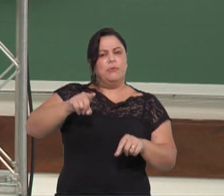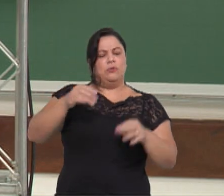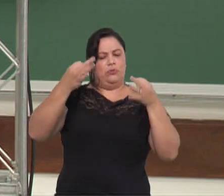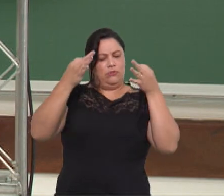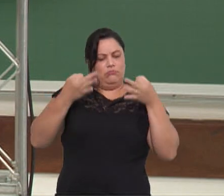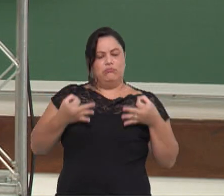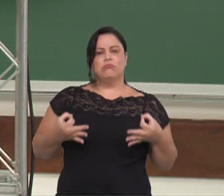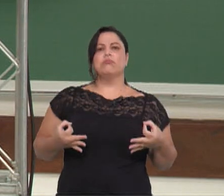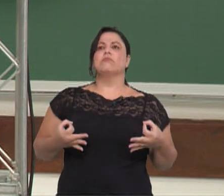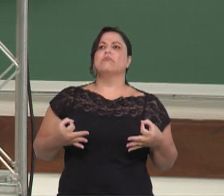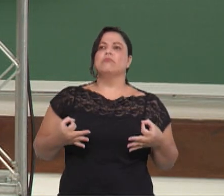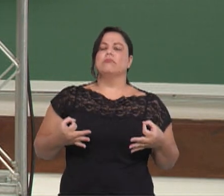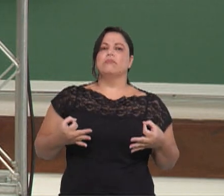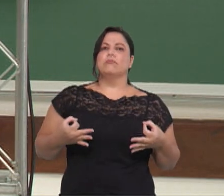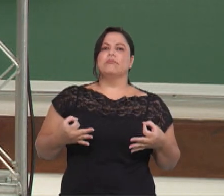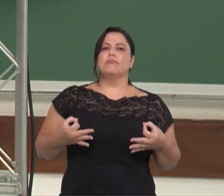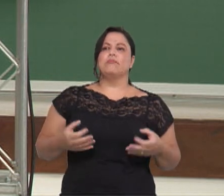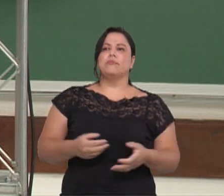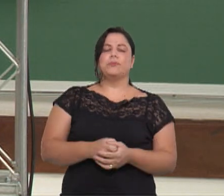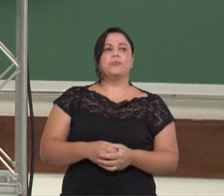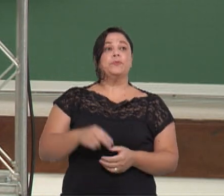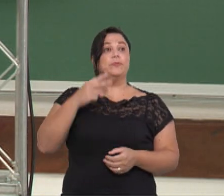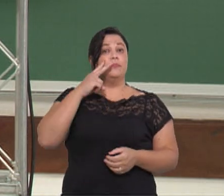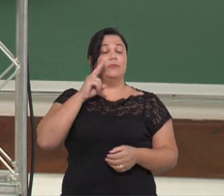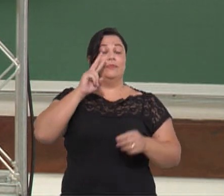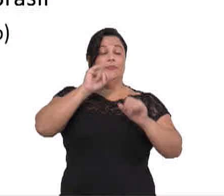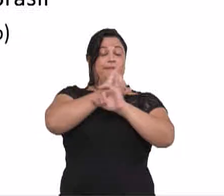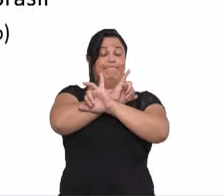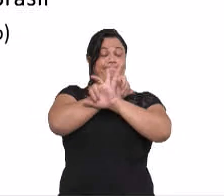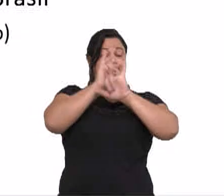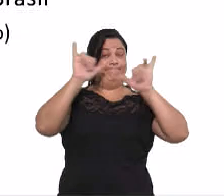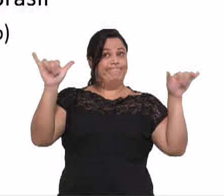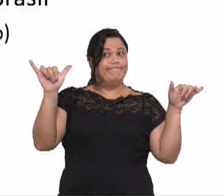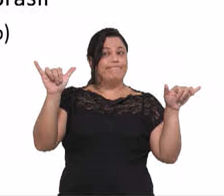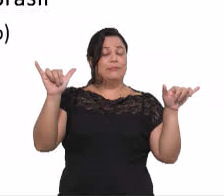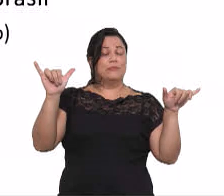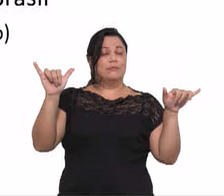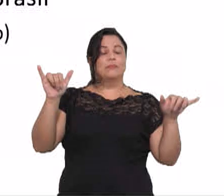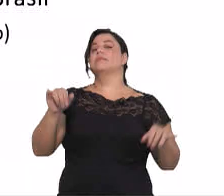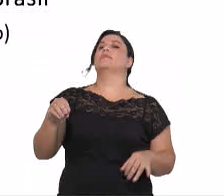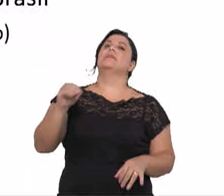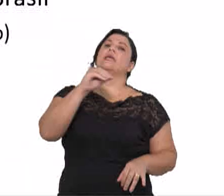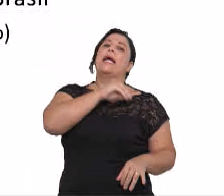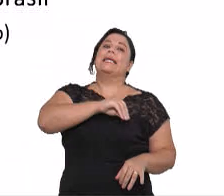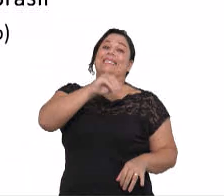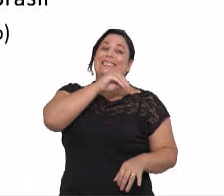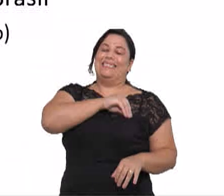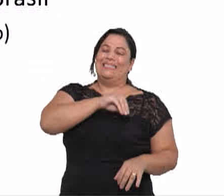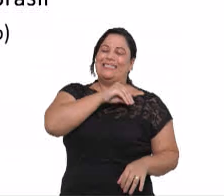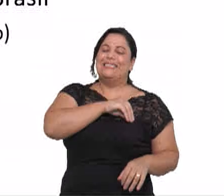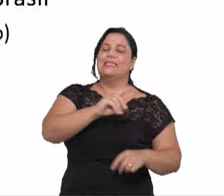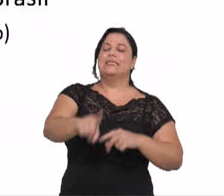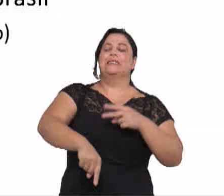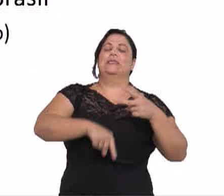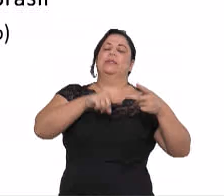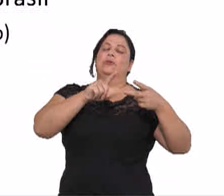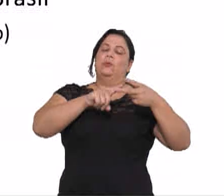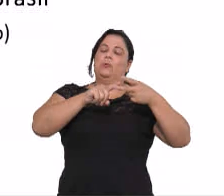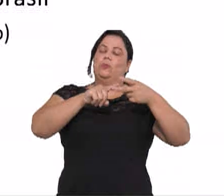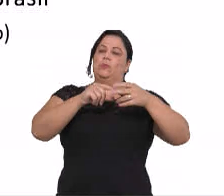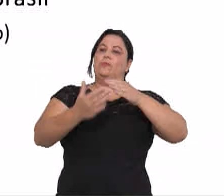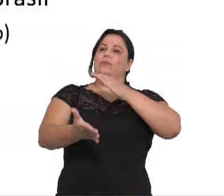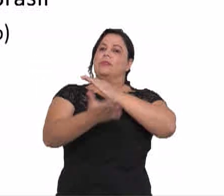Mas veja bem aqui a notícia: salário, auxílio moradia